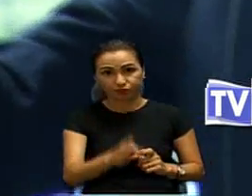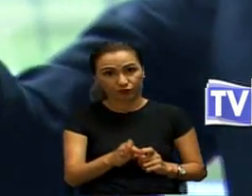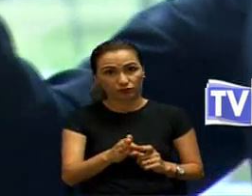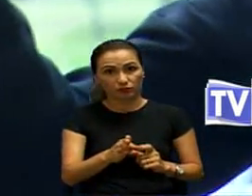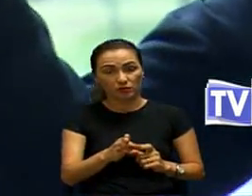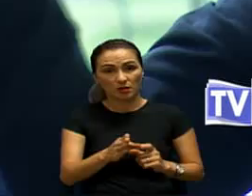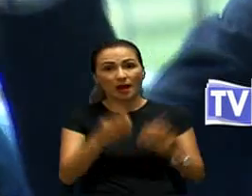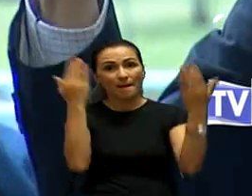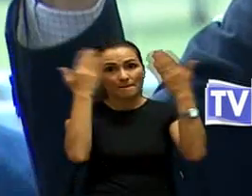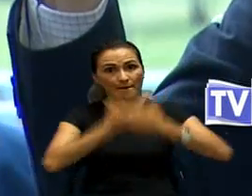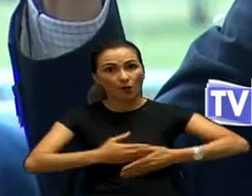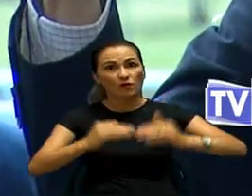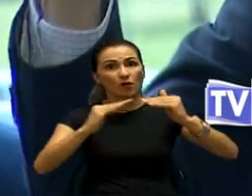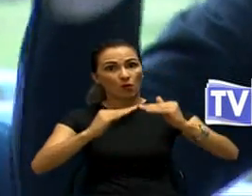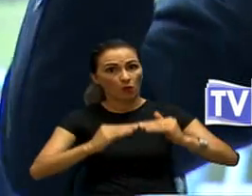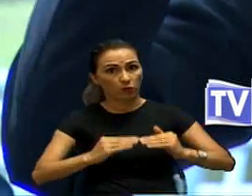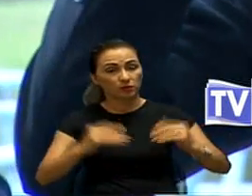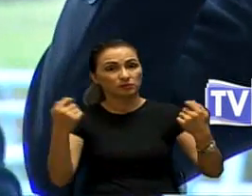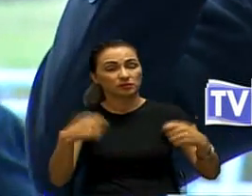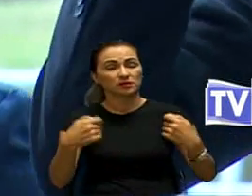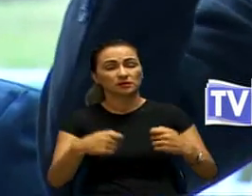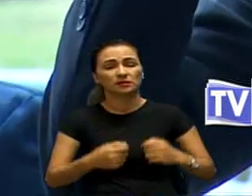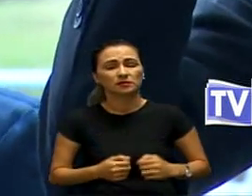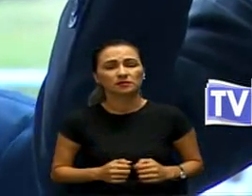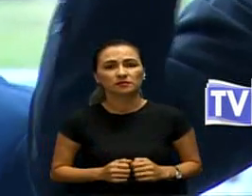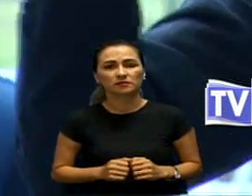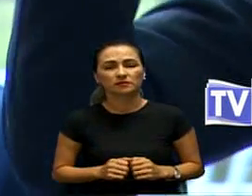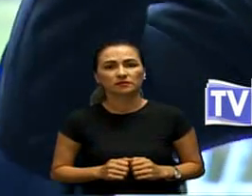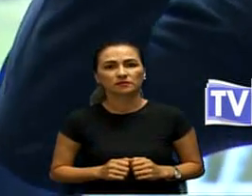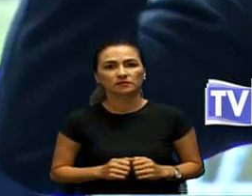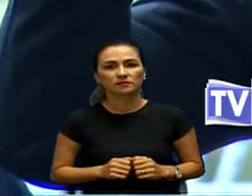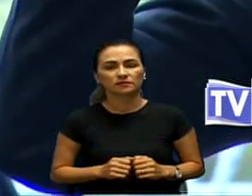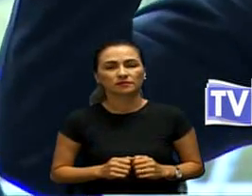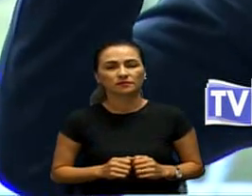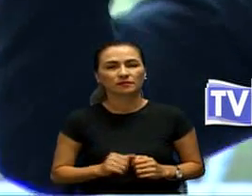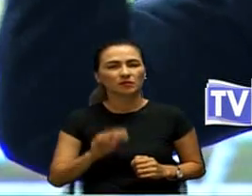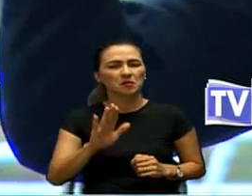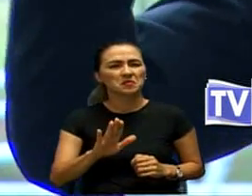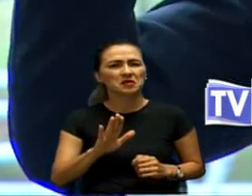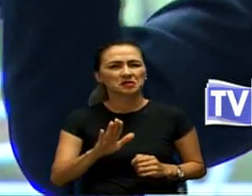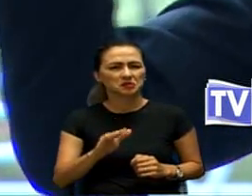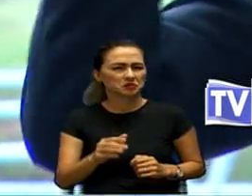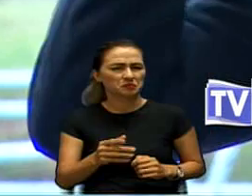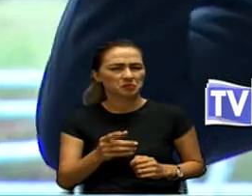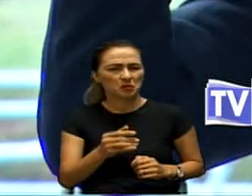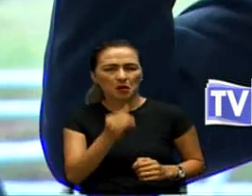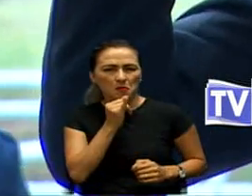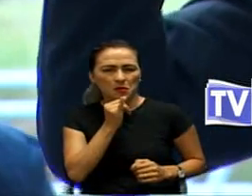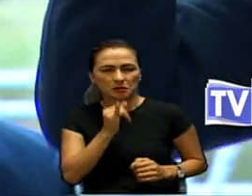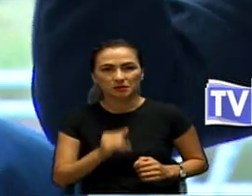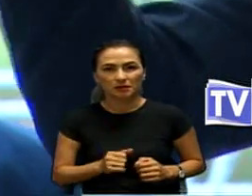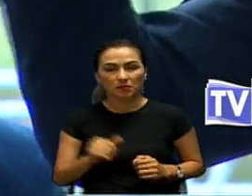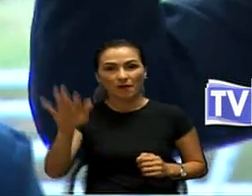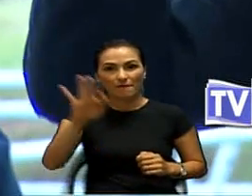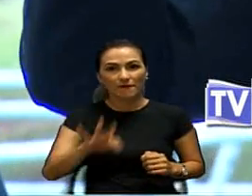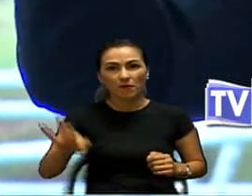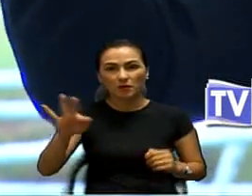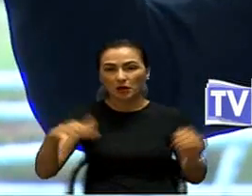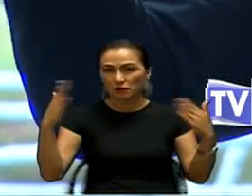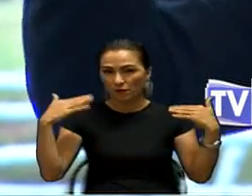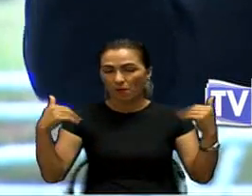Eu não sei qual é o critério, se é coincidência, mas se nós observarmos as universidades públicas mais famosas,